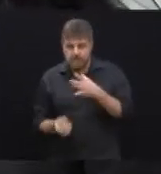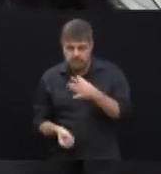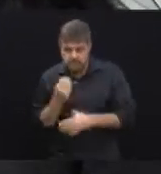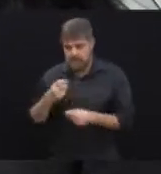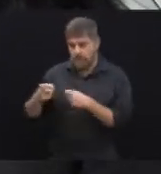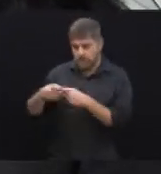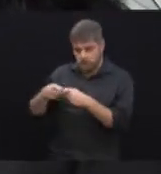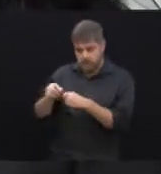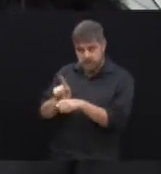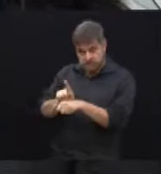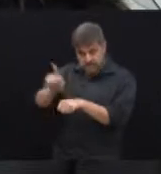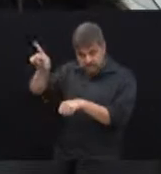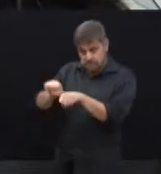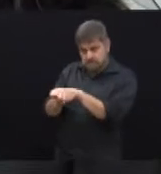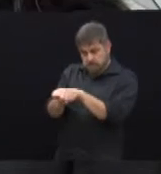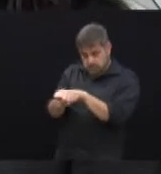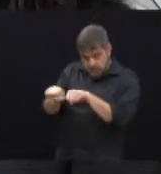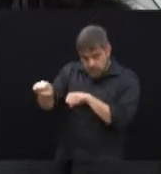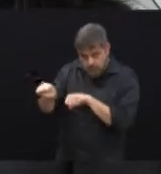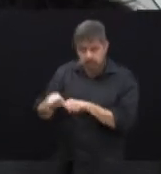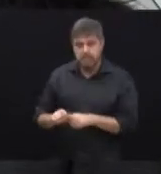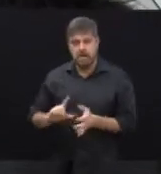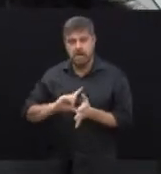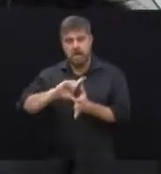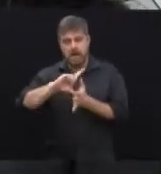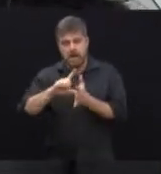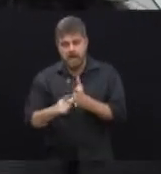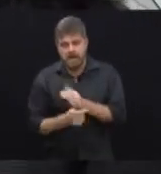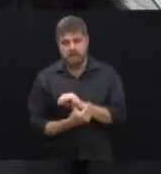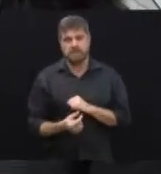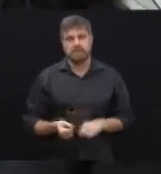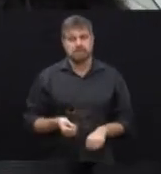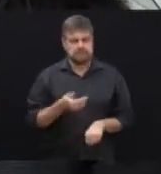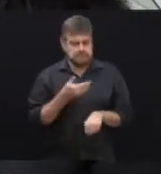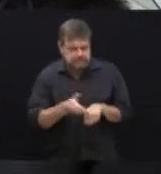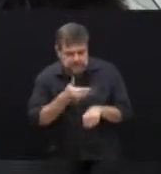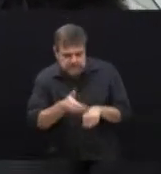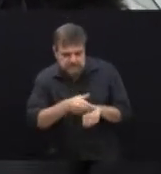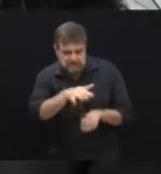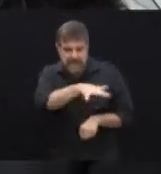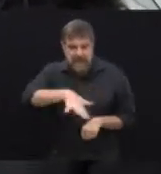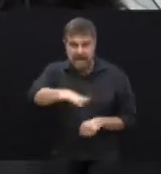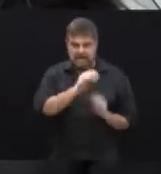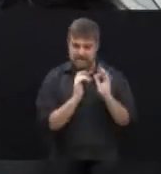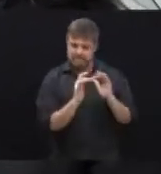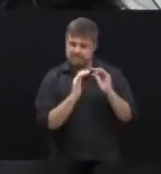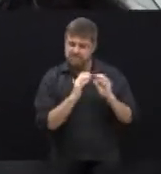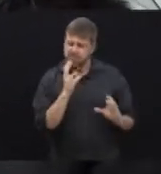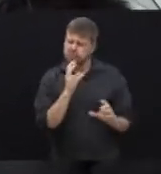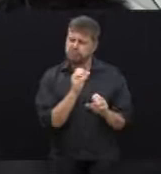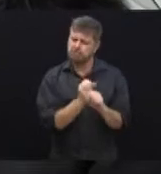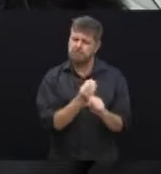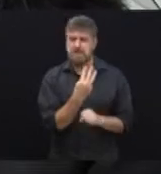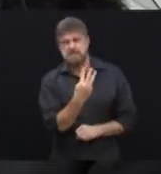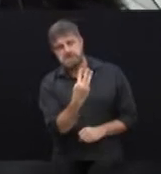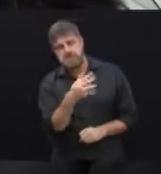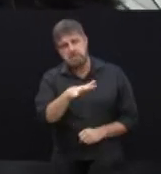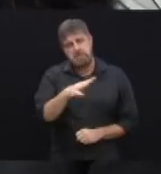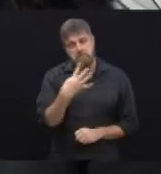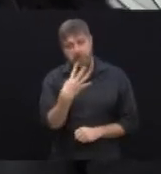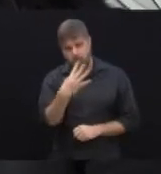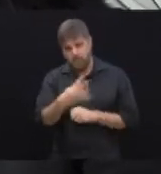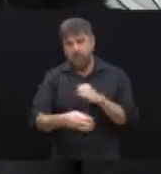que o médico faça a faculdade de medicina, então depois ele faça a residência de neurologia, e são cerca ali de